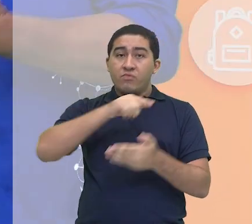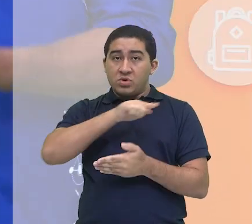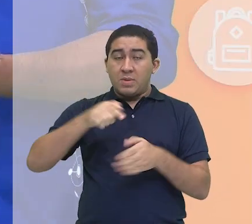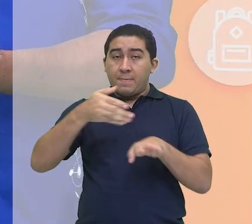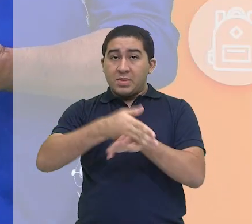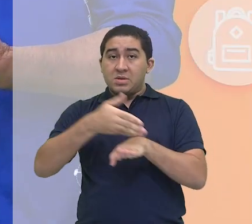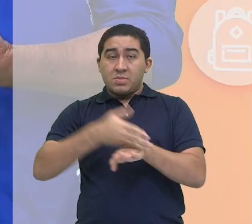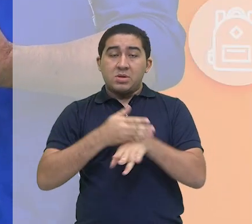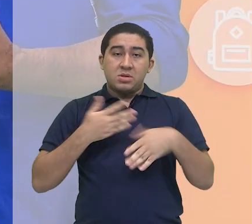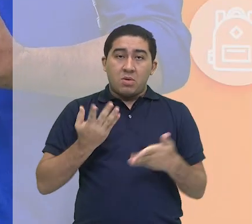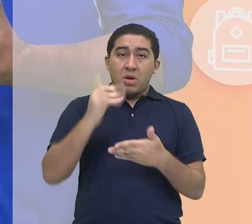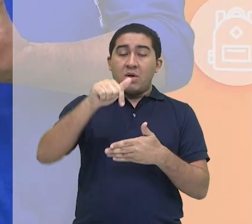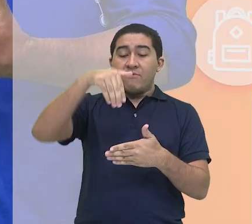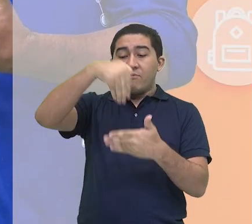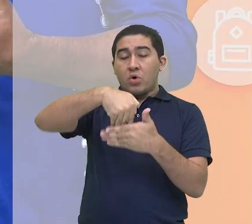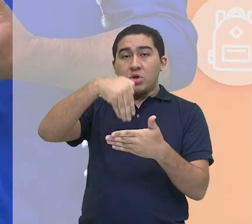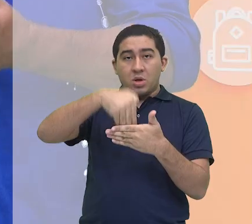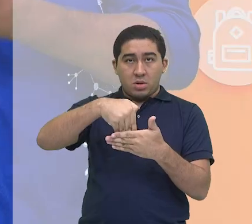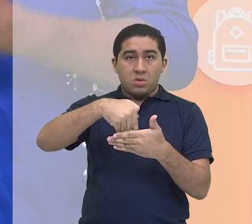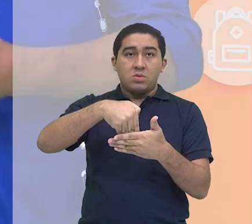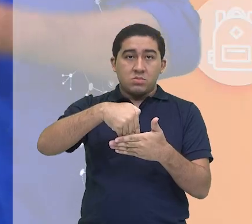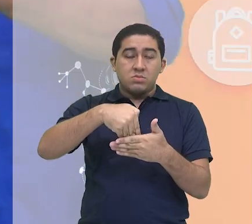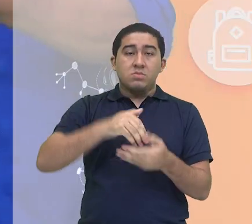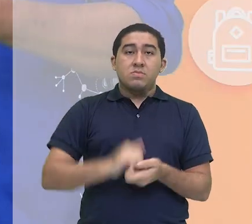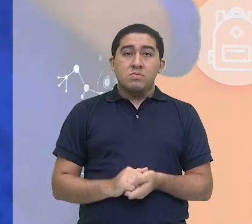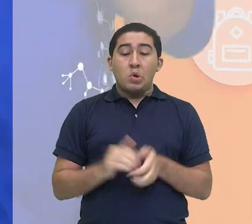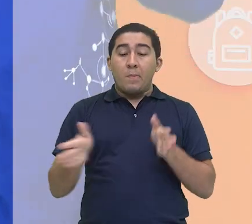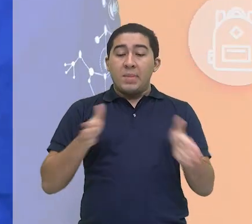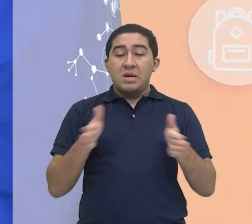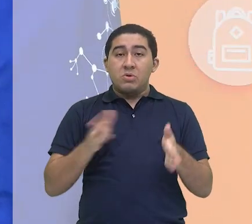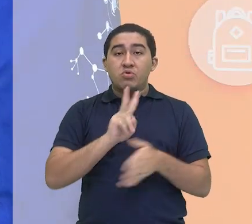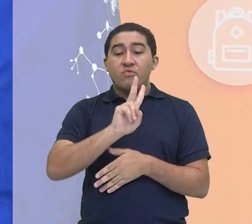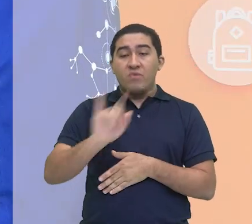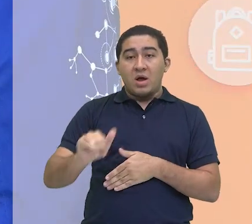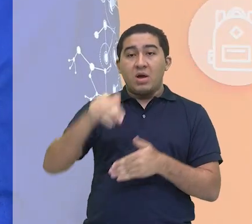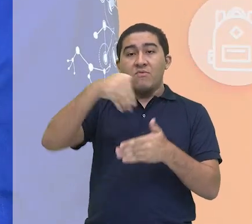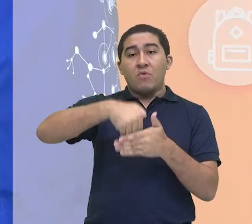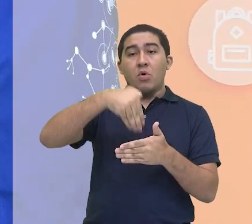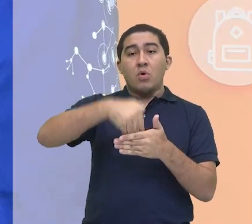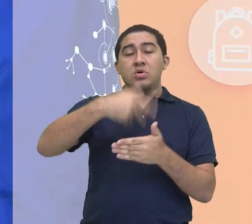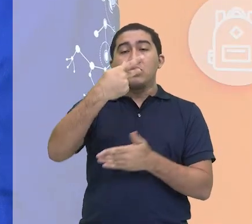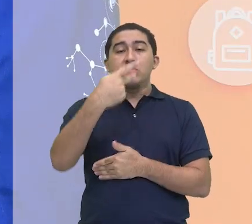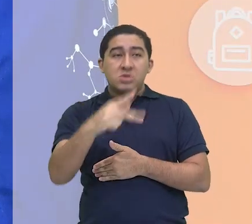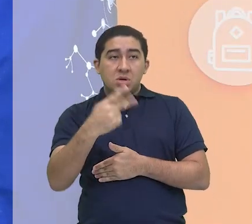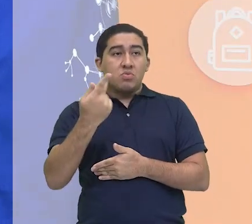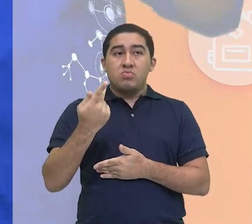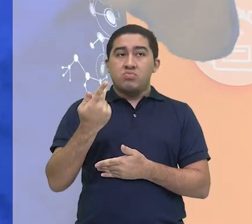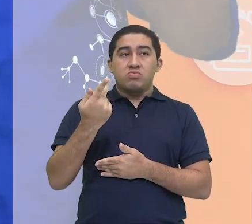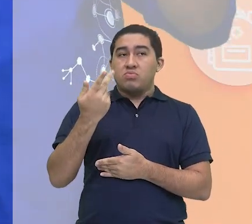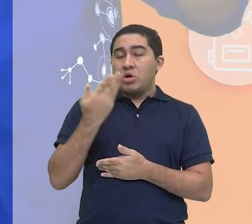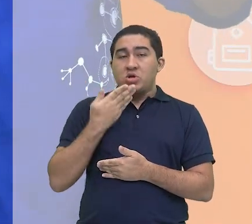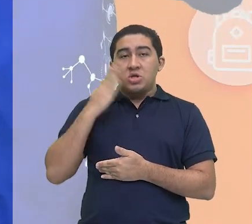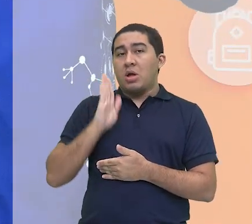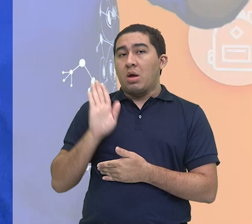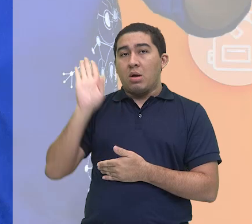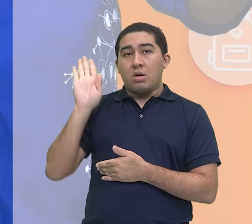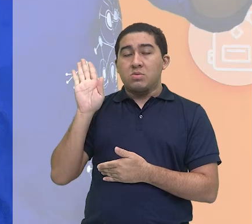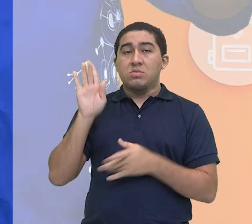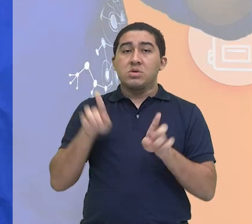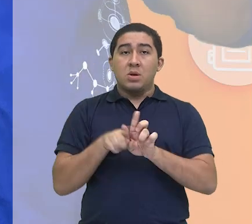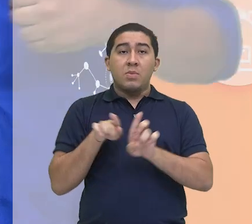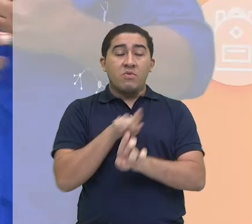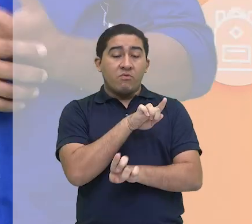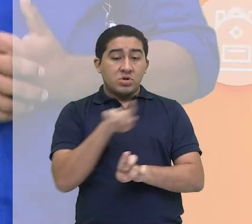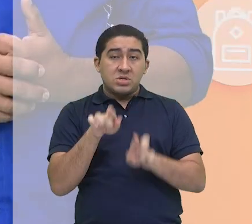envolve isso, votar nas eleições, né? Sair de casa e votar no seu candidato, né? E também você pode se